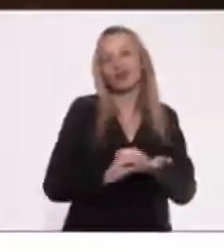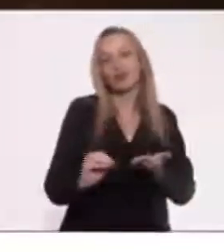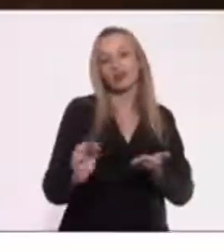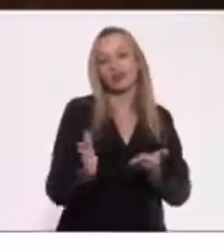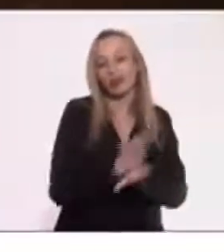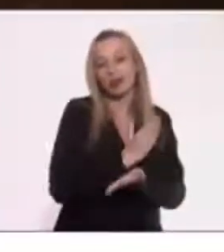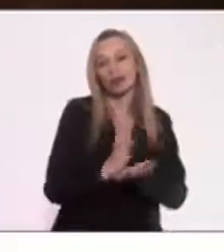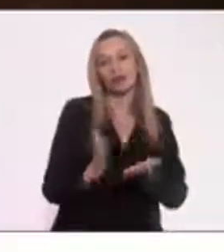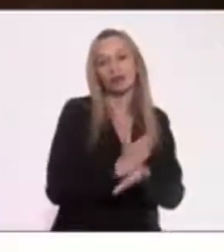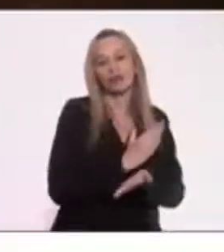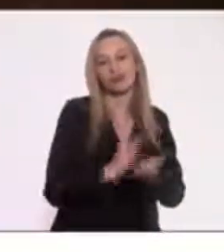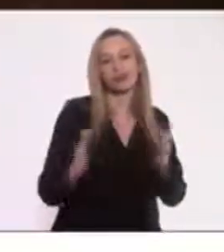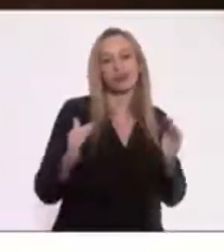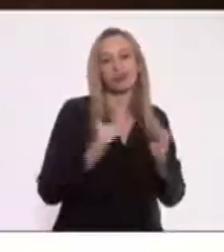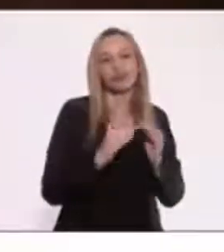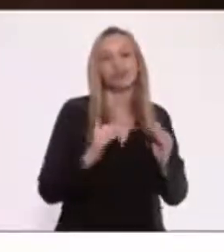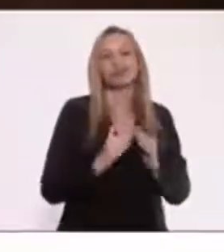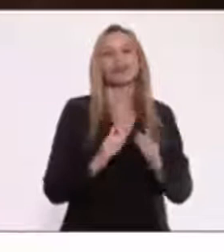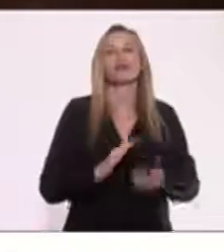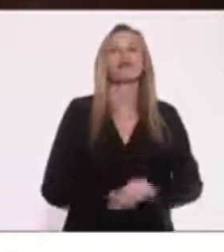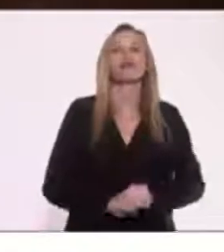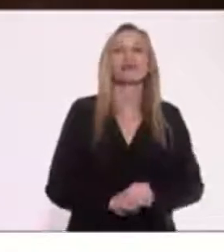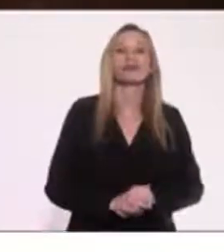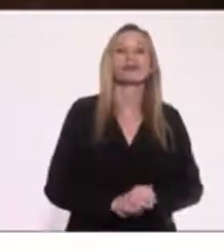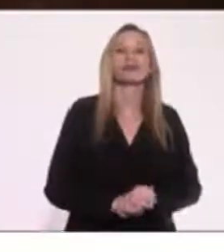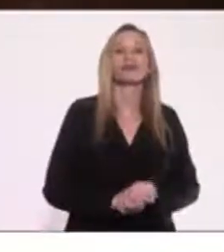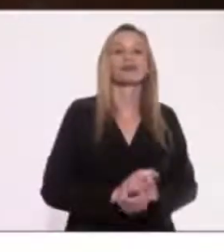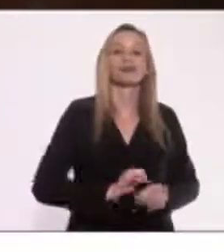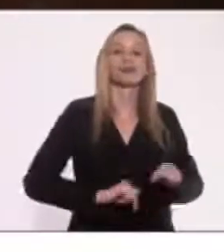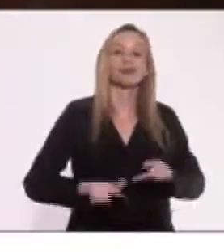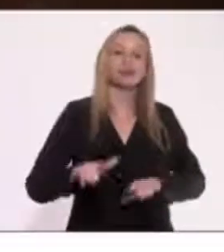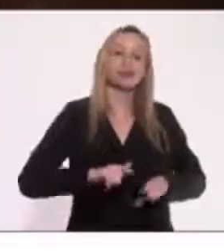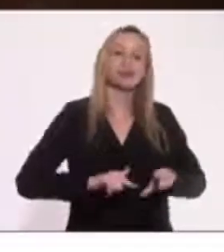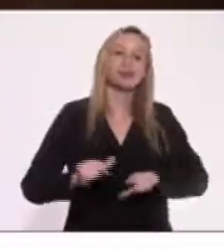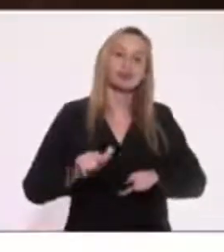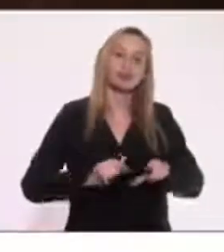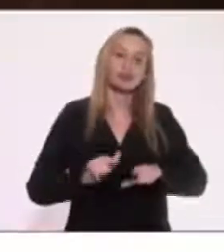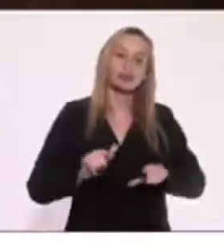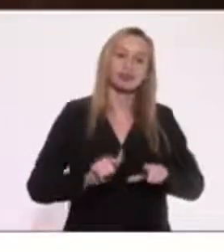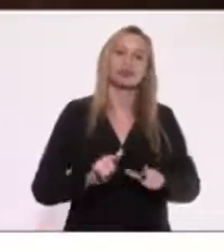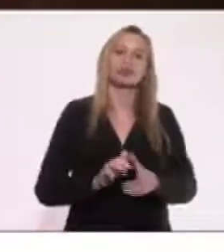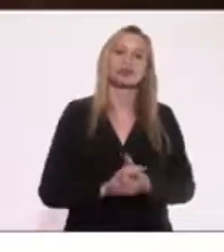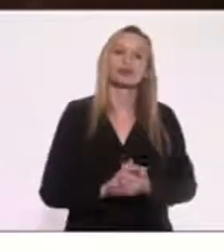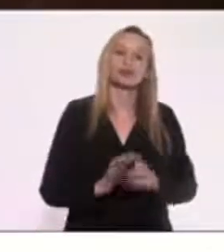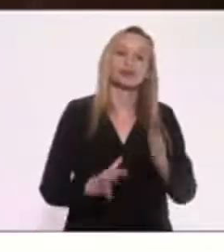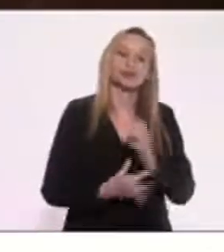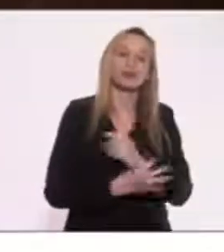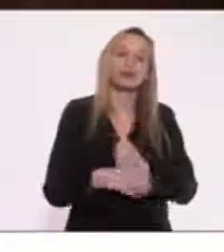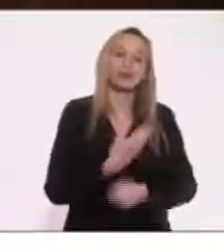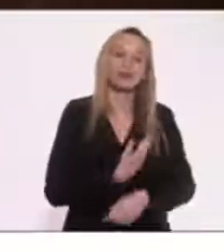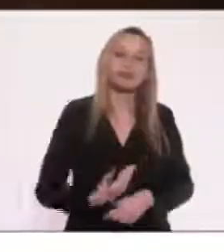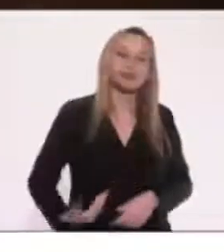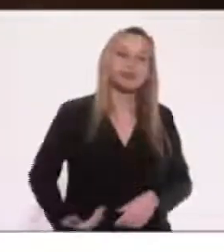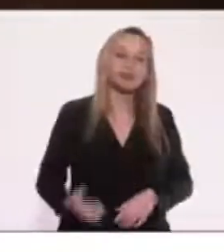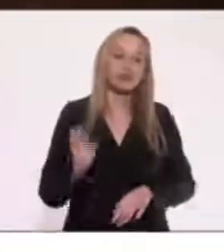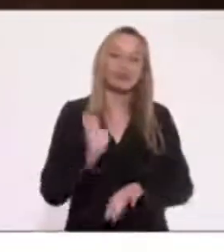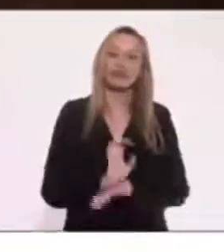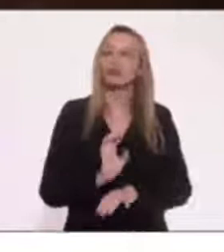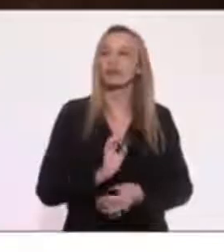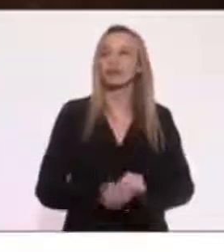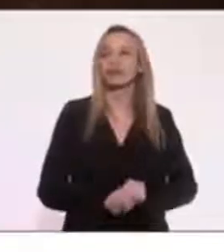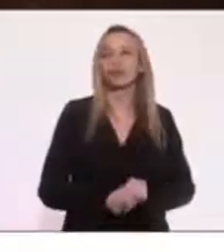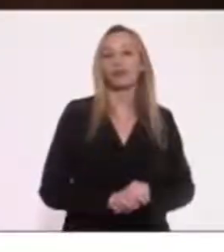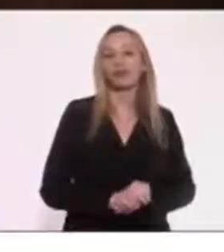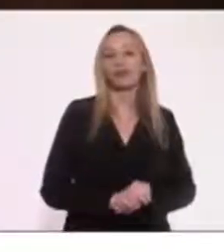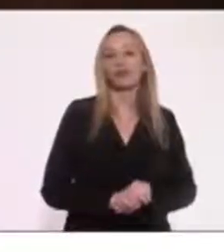casa, a nobre missão de trabalhar pela segurança pública nesse Estado. Eu